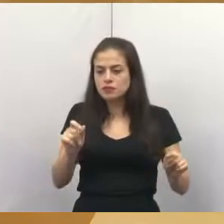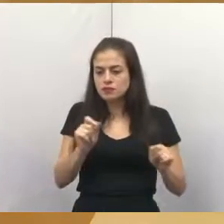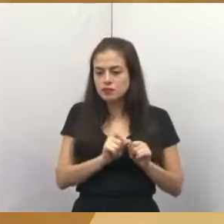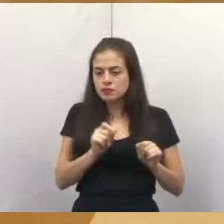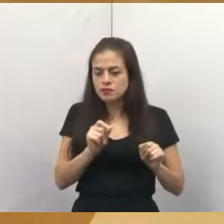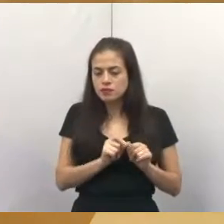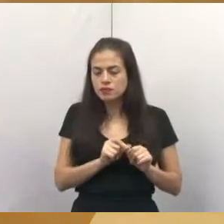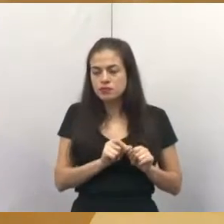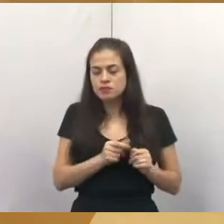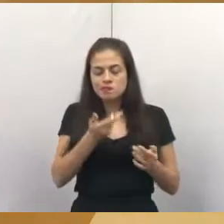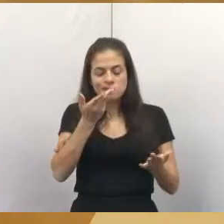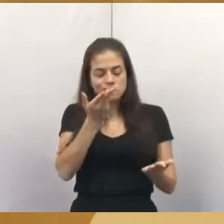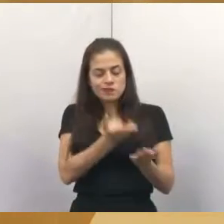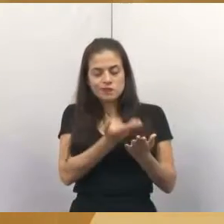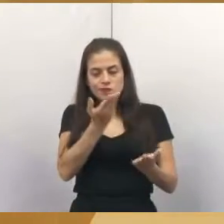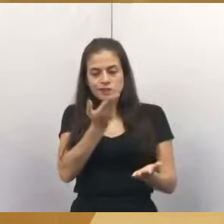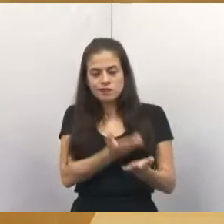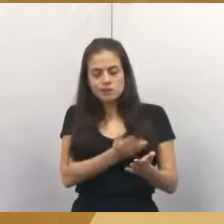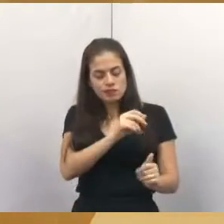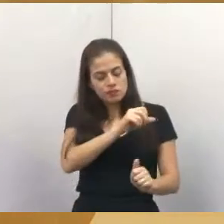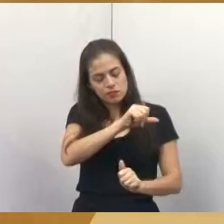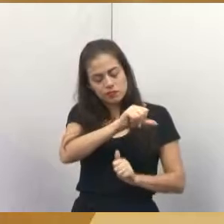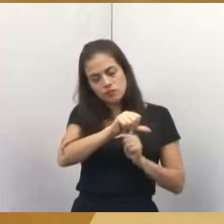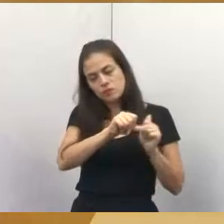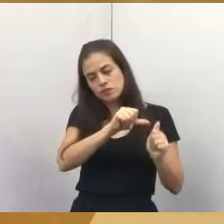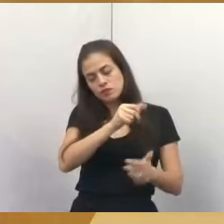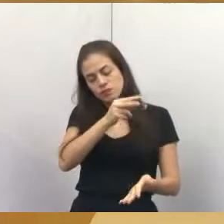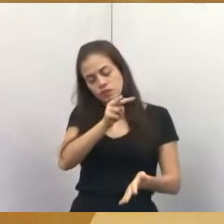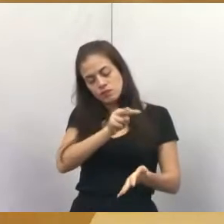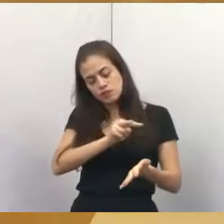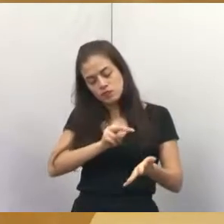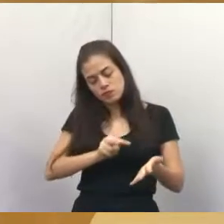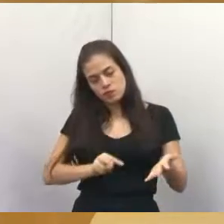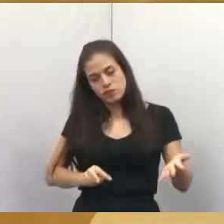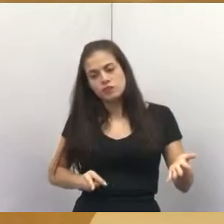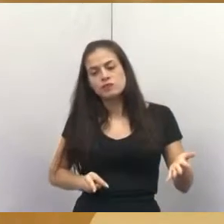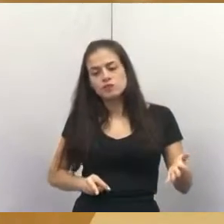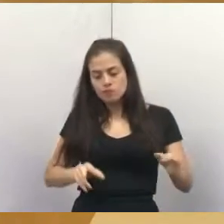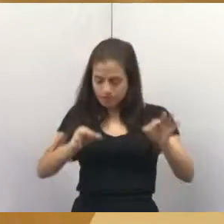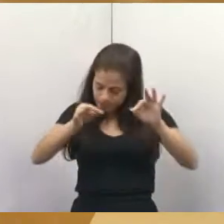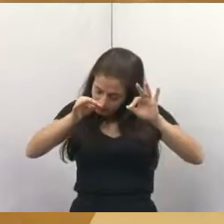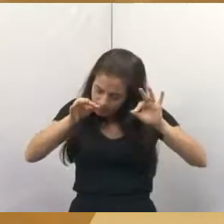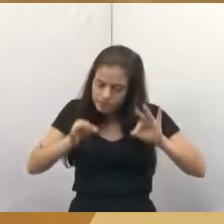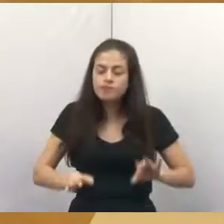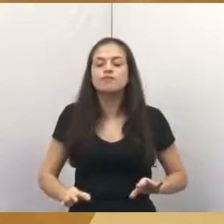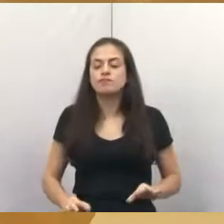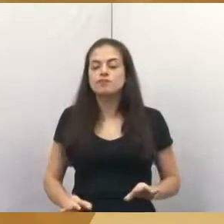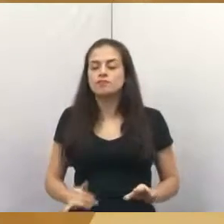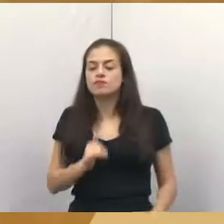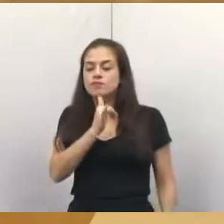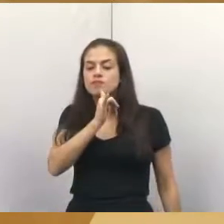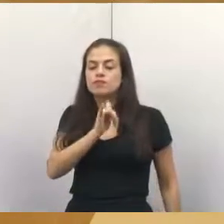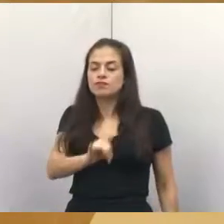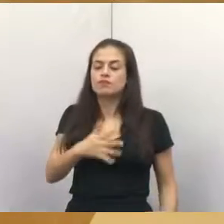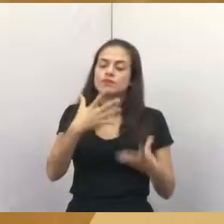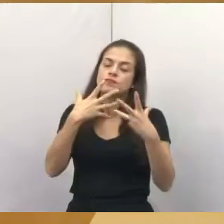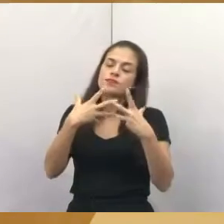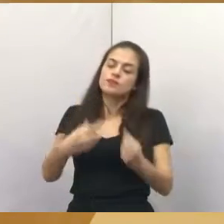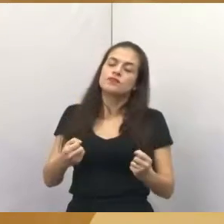foi estudado, mudado e analisado, eu tenho certeza do que eu estou falando aqui, assumo o que eu estou